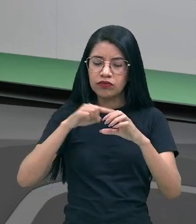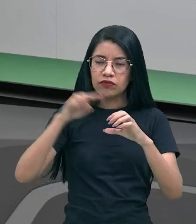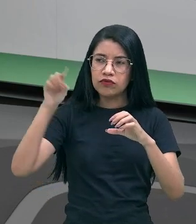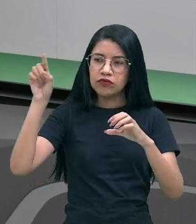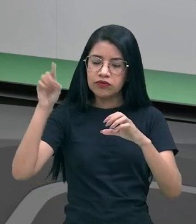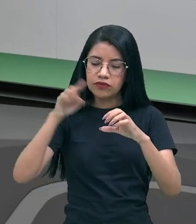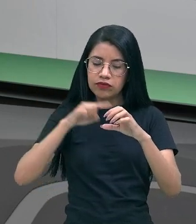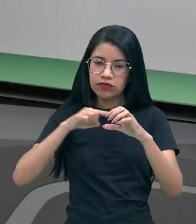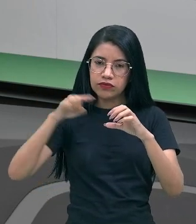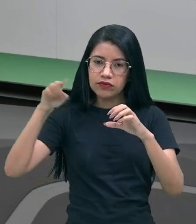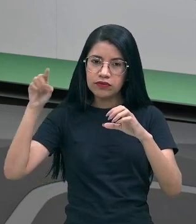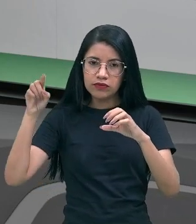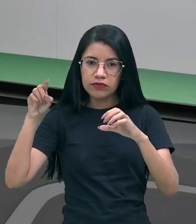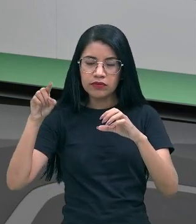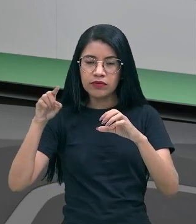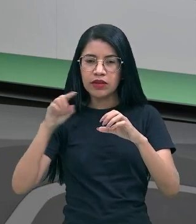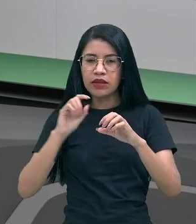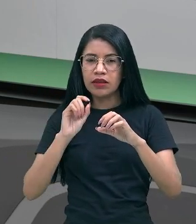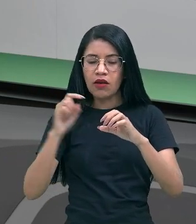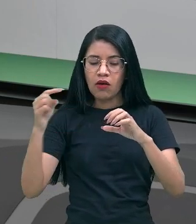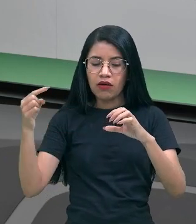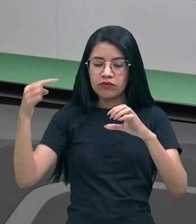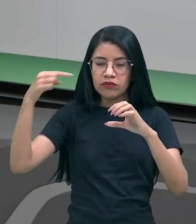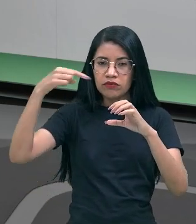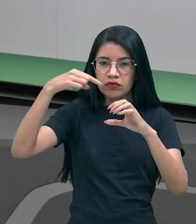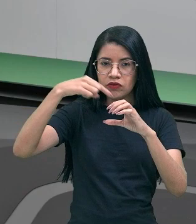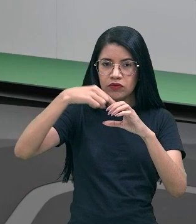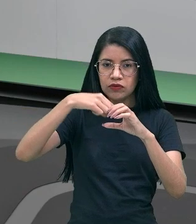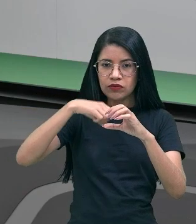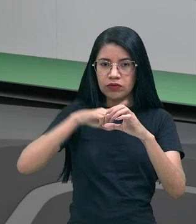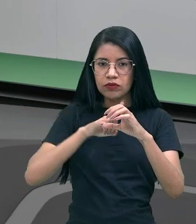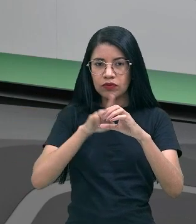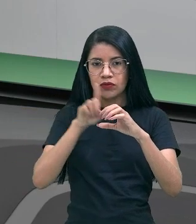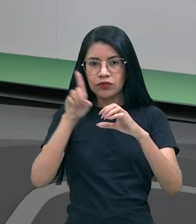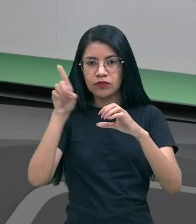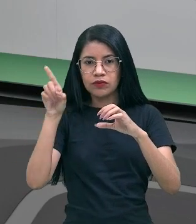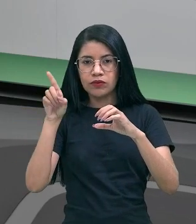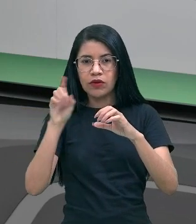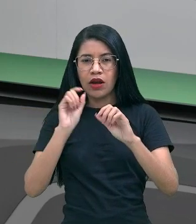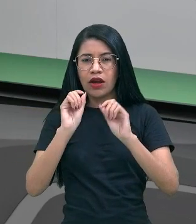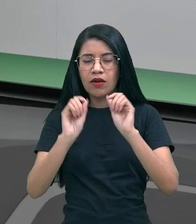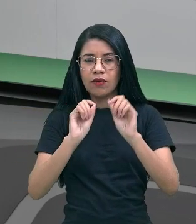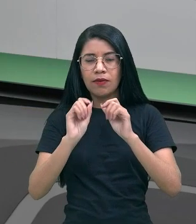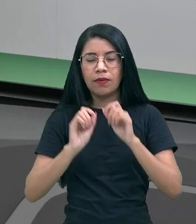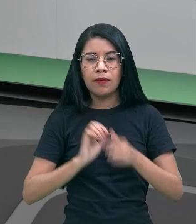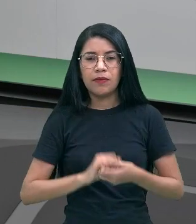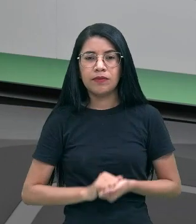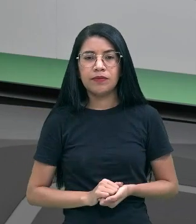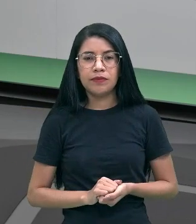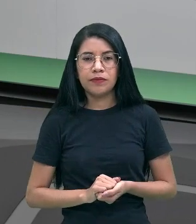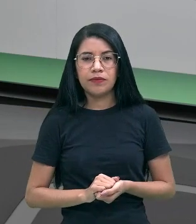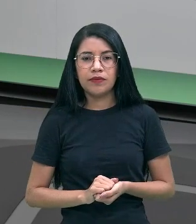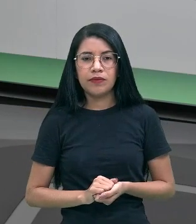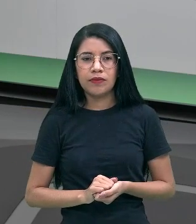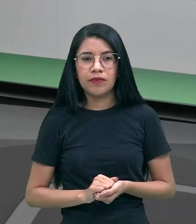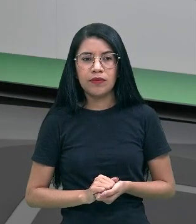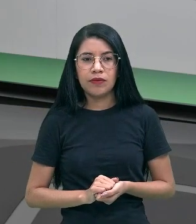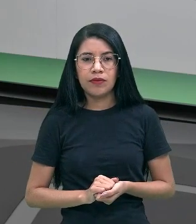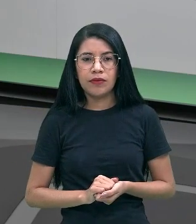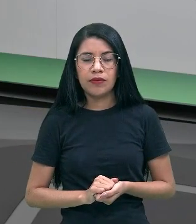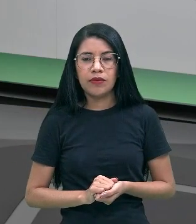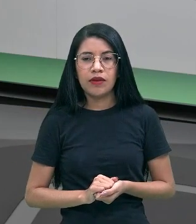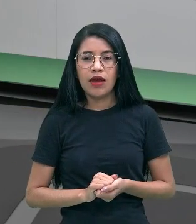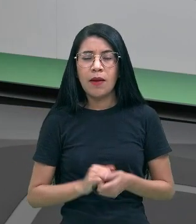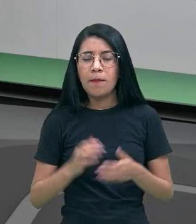ó. Foram e voltaram. Eles vão bater aqui e vão voltar. Isso serve para quê? Isso serve para deixar a Terra